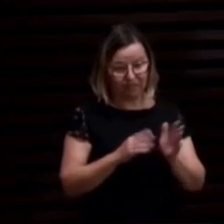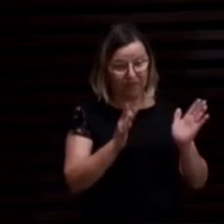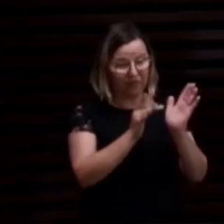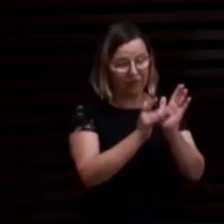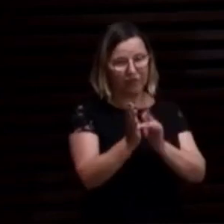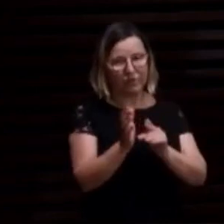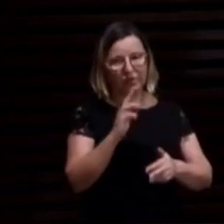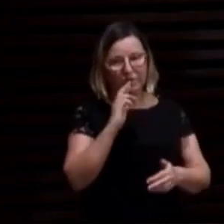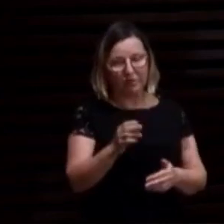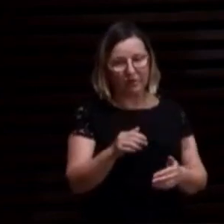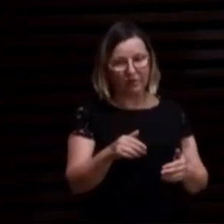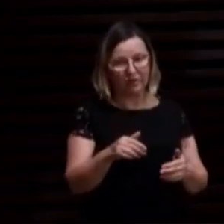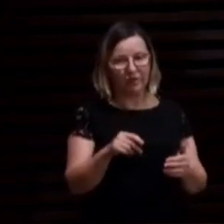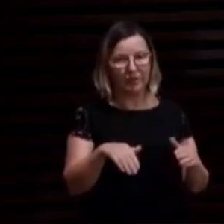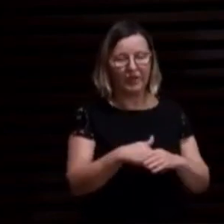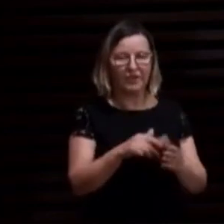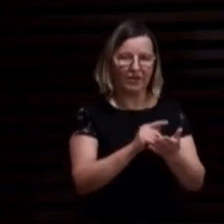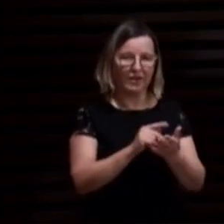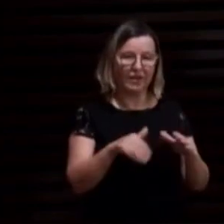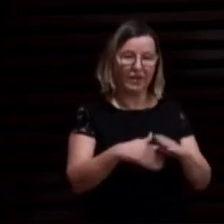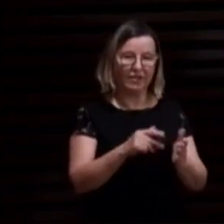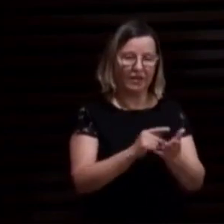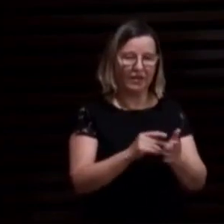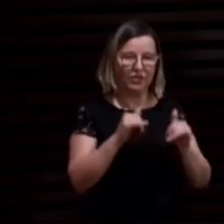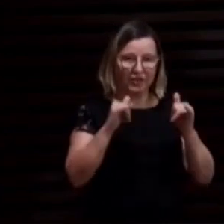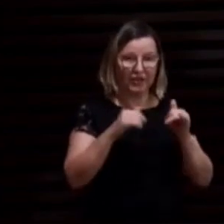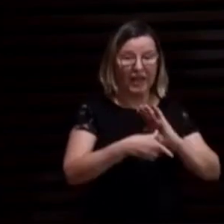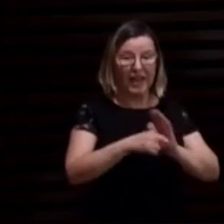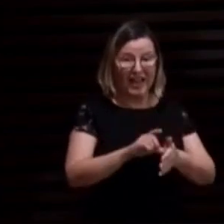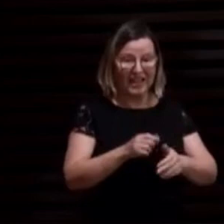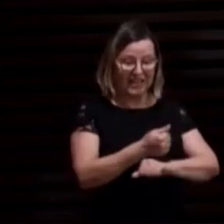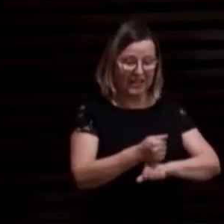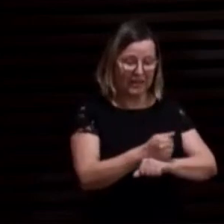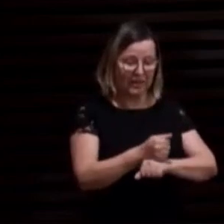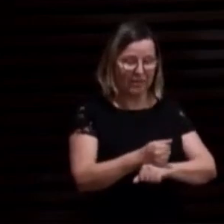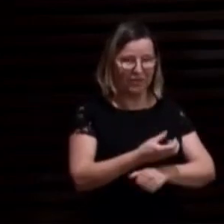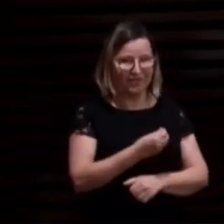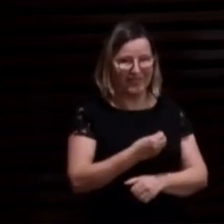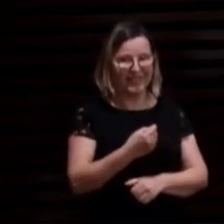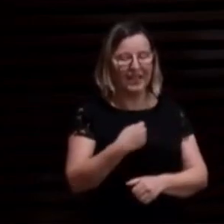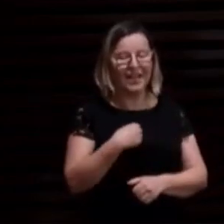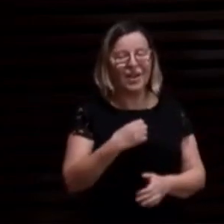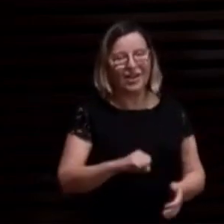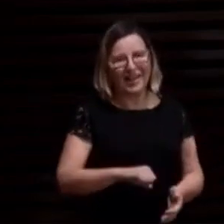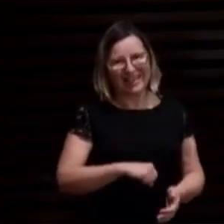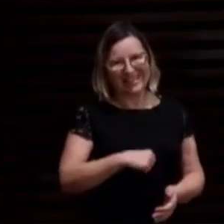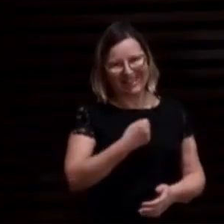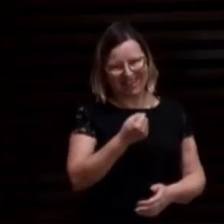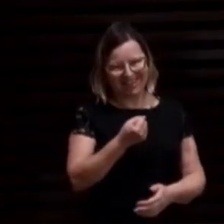verdade vos digo que antes que Abraão existisse, eu sou.